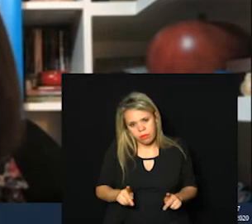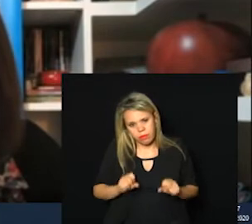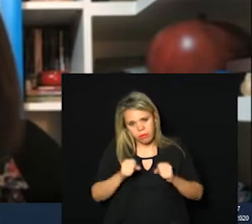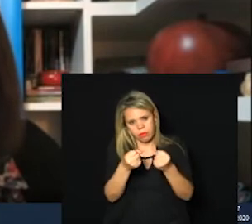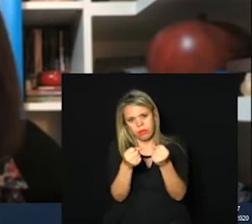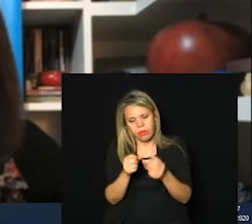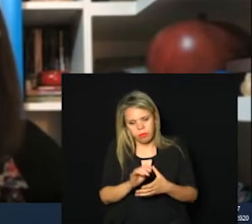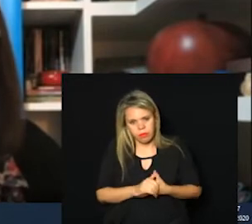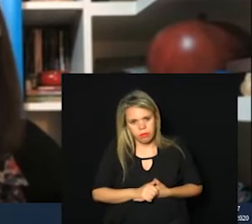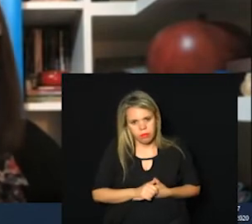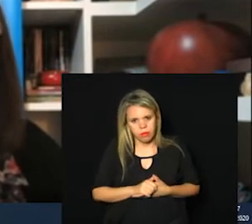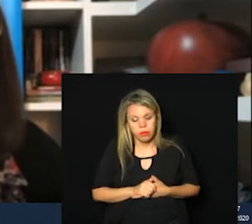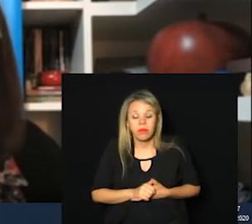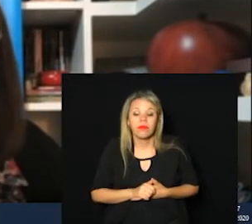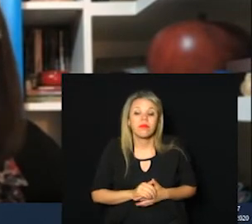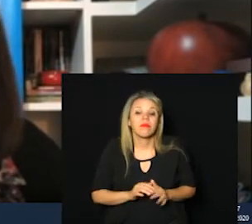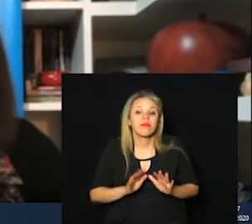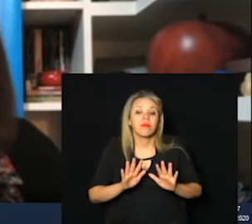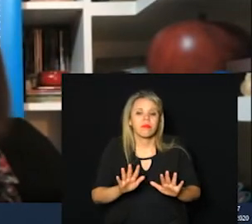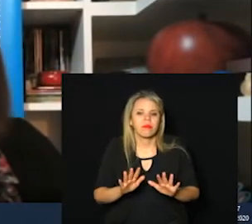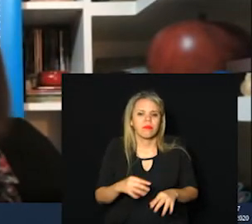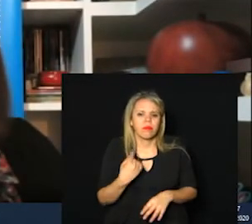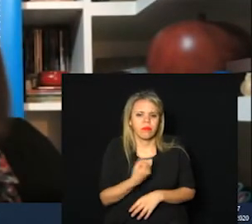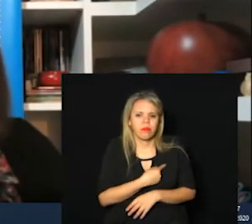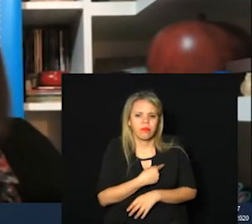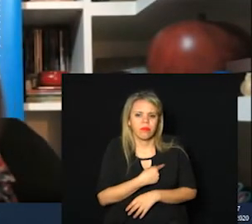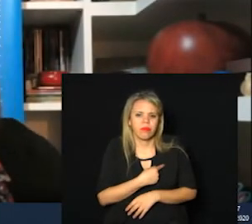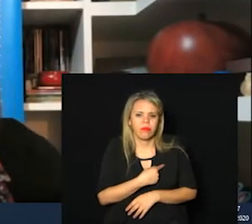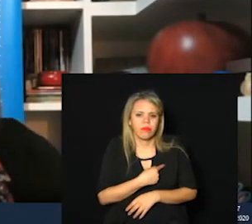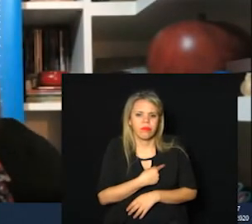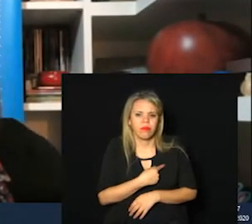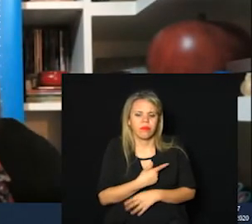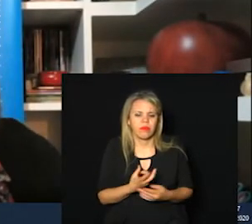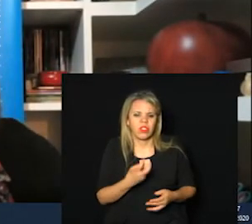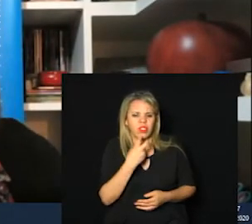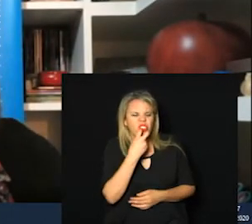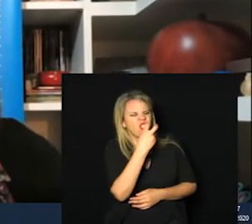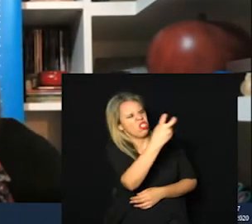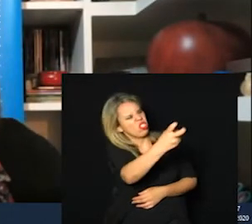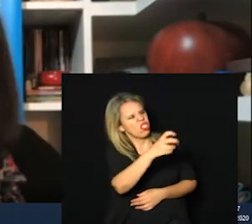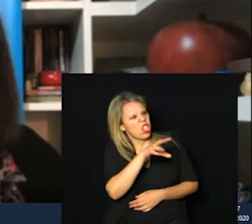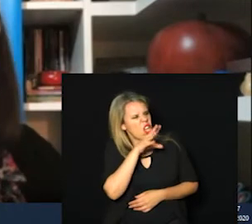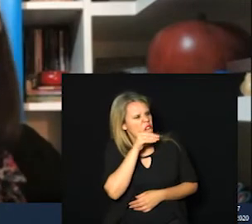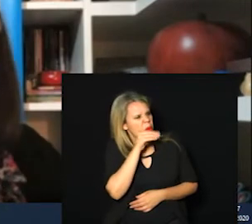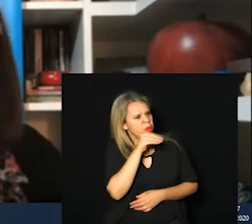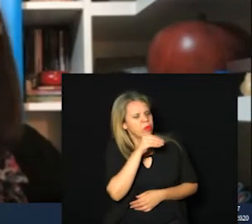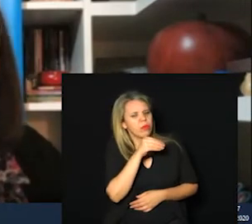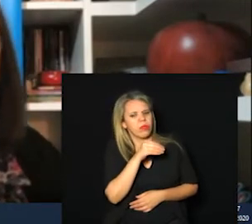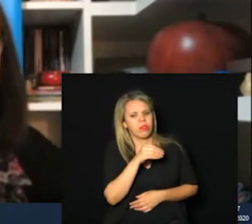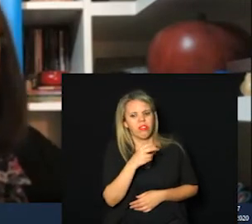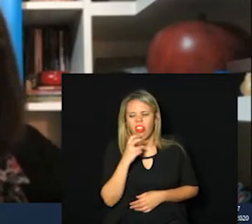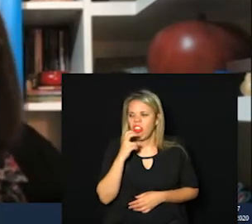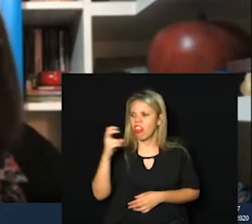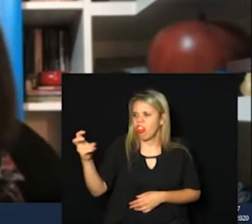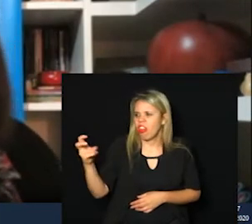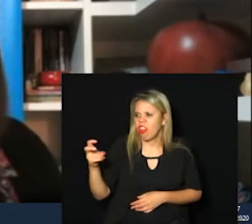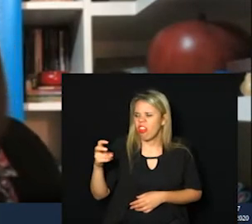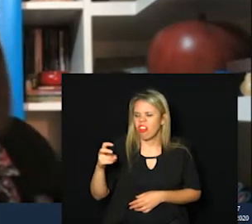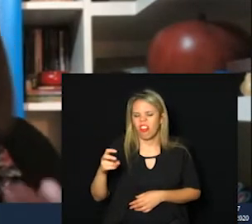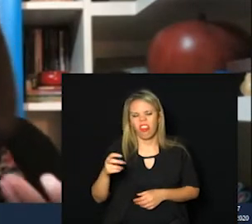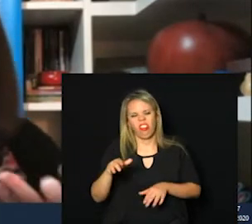paz, mas gritamos com os nossos subalternos, gritamos no